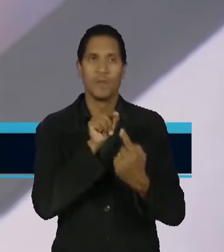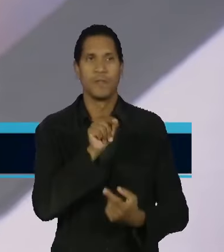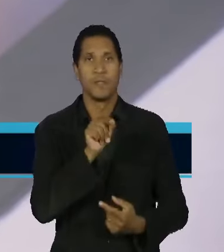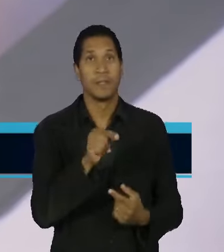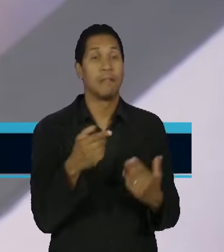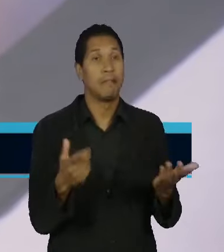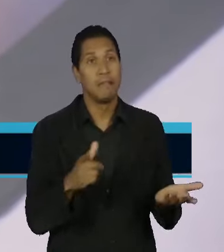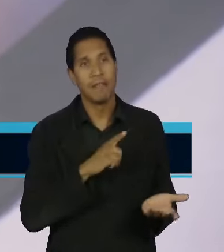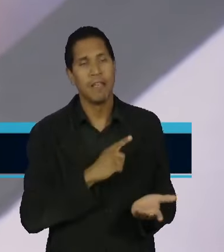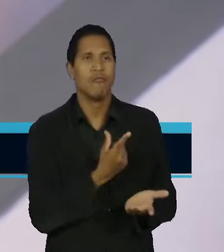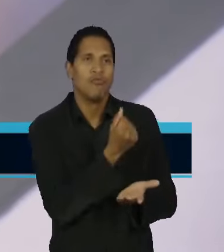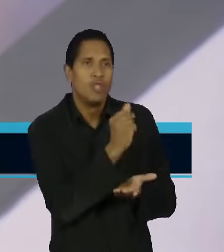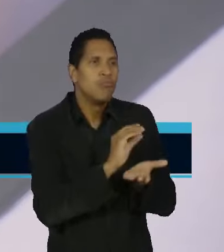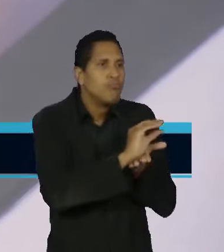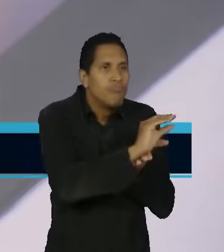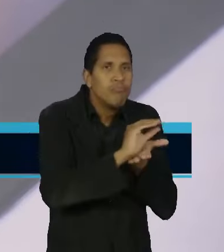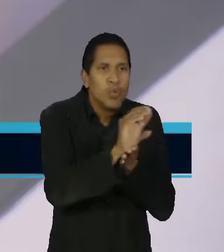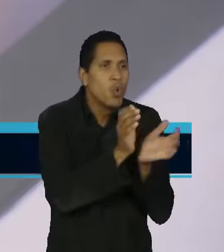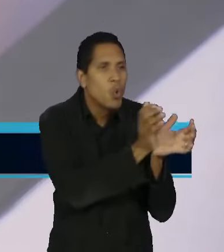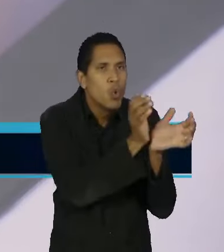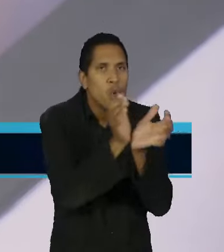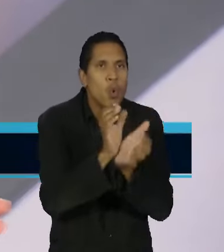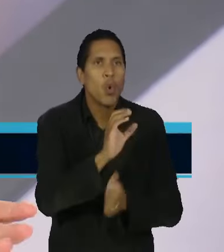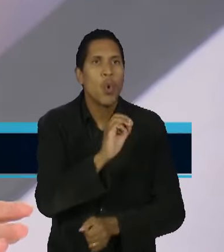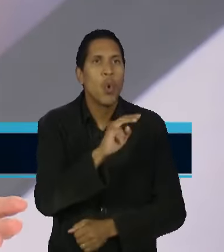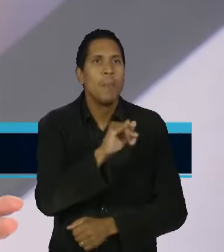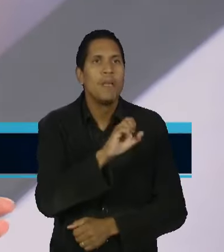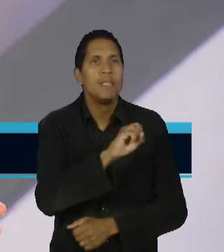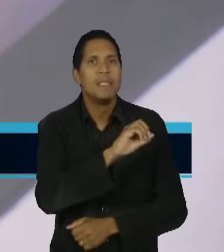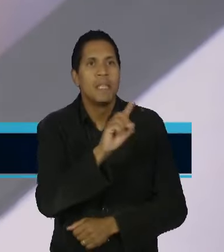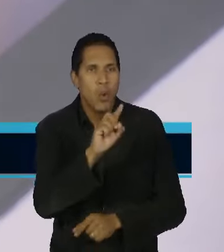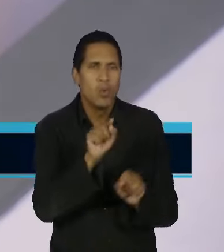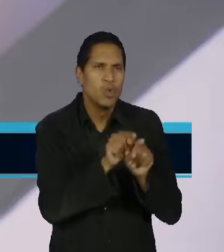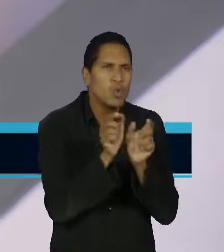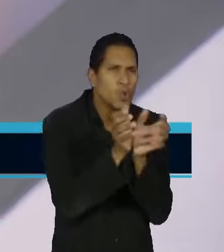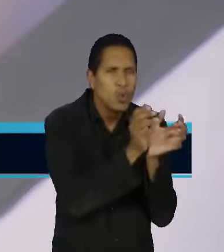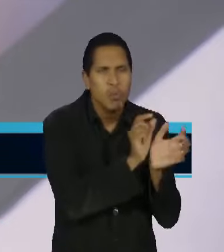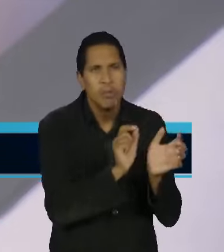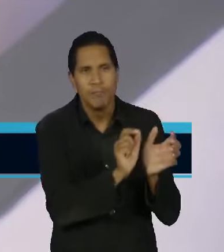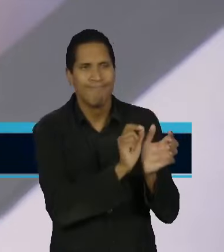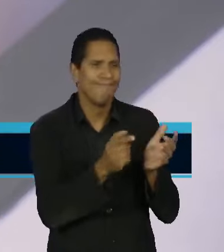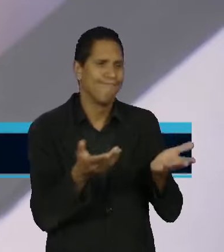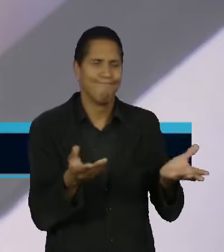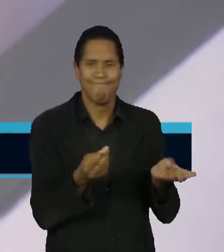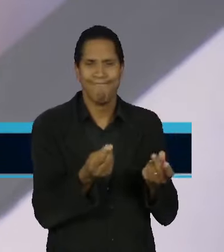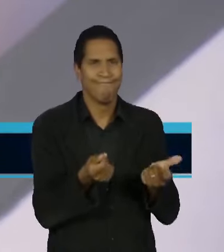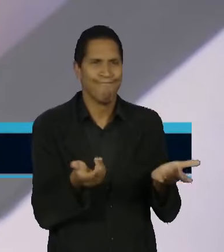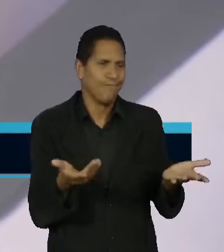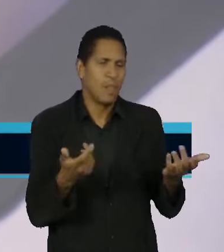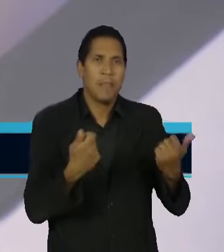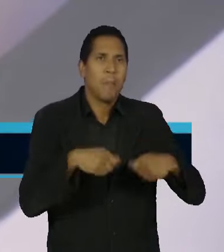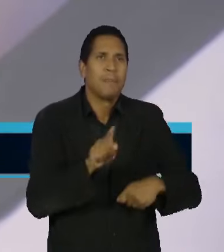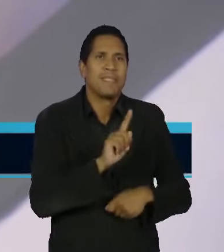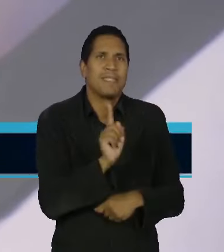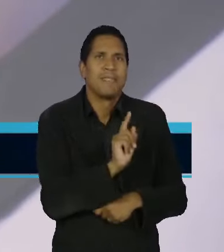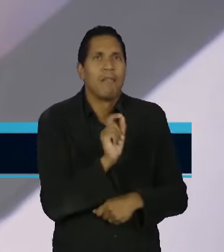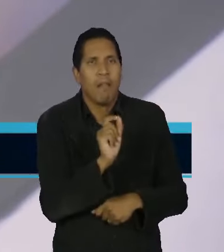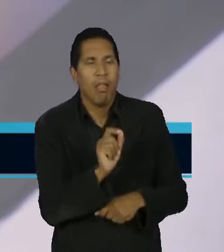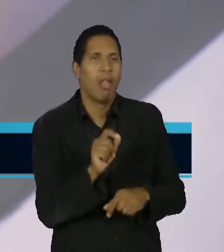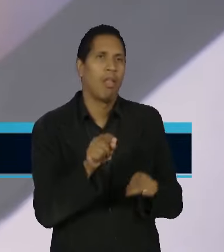essas emendas de comissão na verdade de comissões são uma excrescência né não faz um menor sentido as comissões do